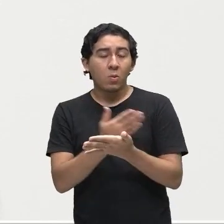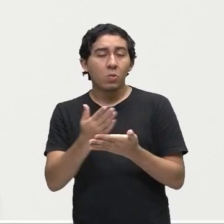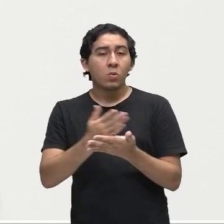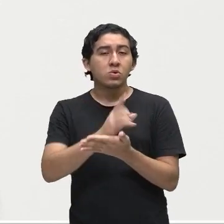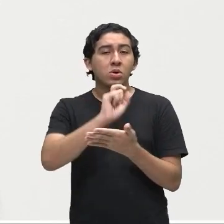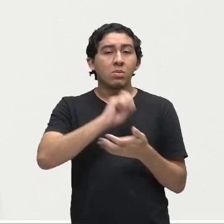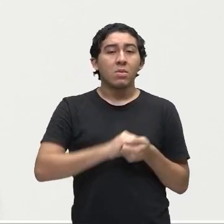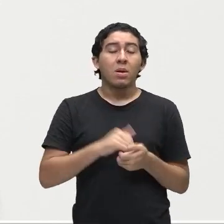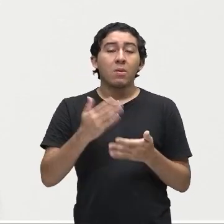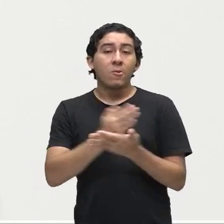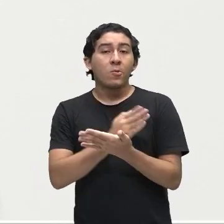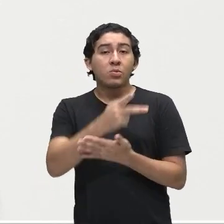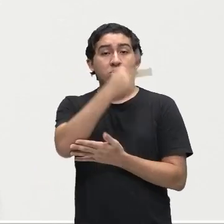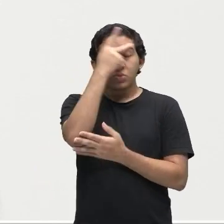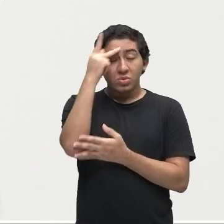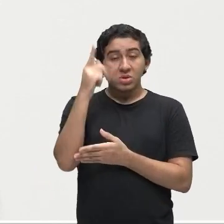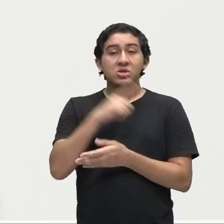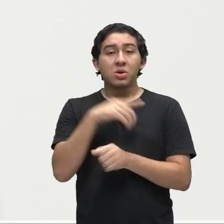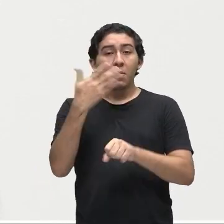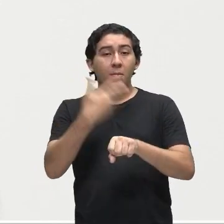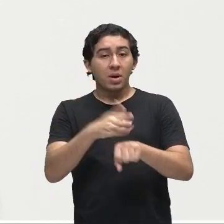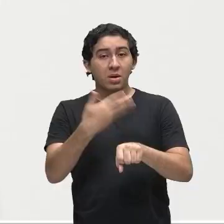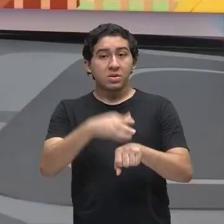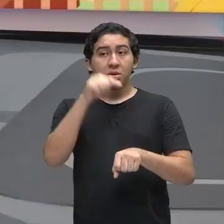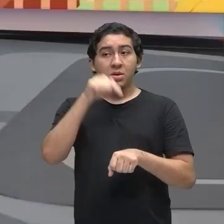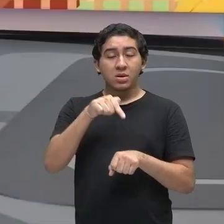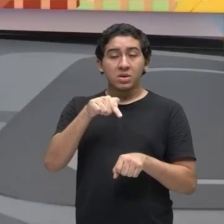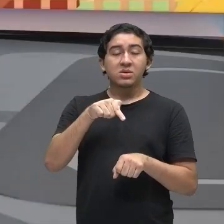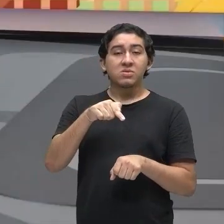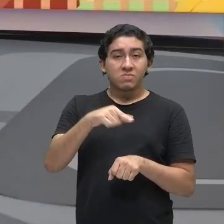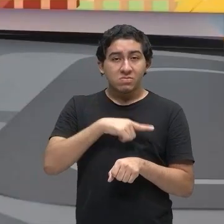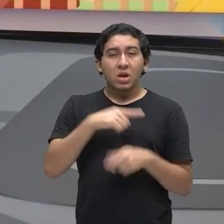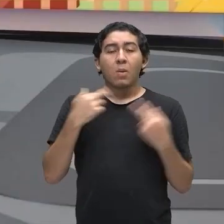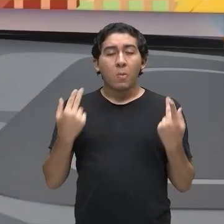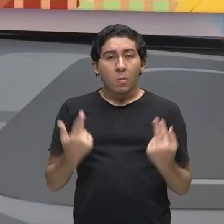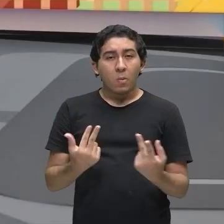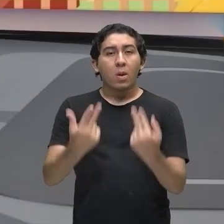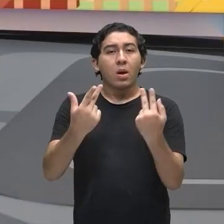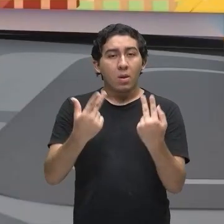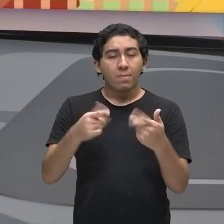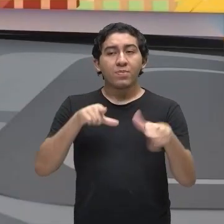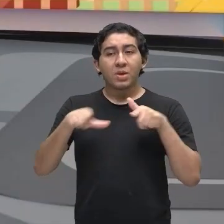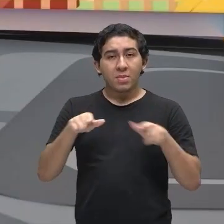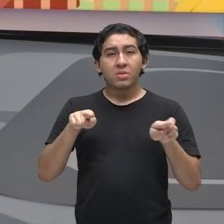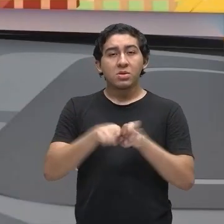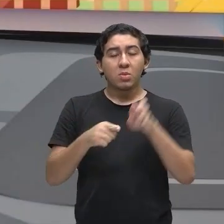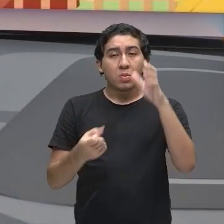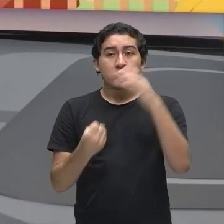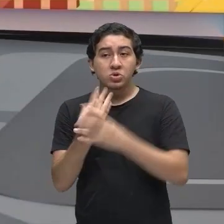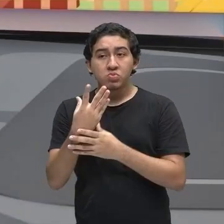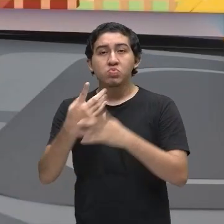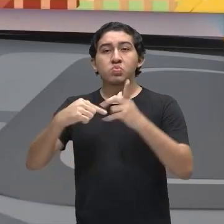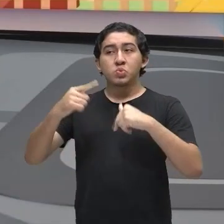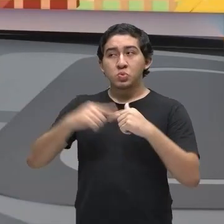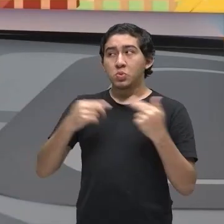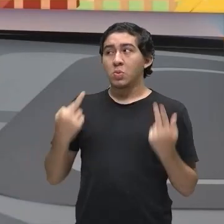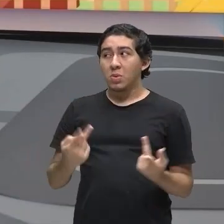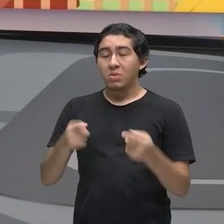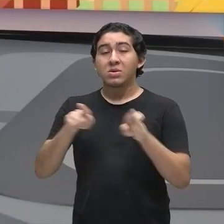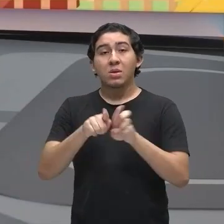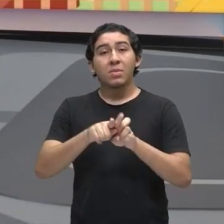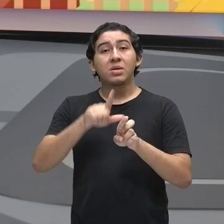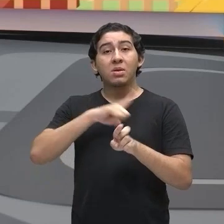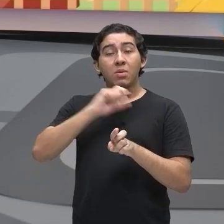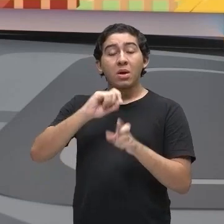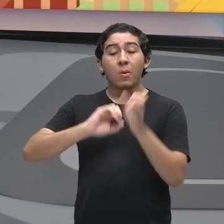algumas pessoas que praticavam o mesmo ofício, que produziam o mesmo produto, vão começar a